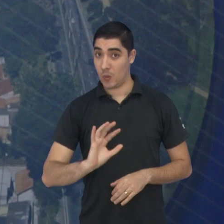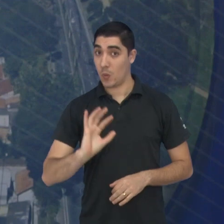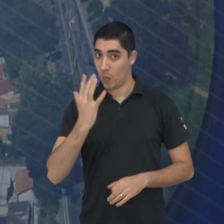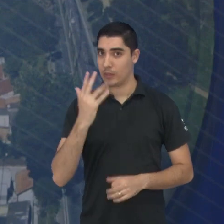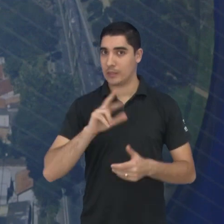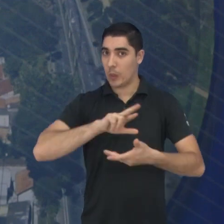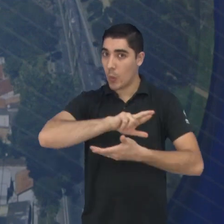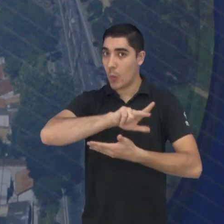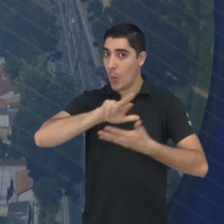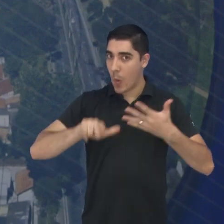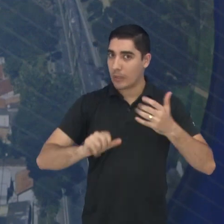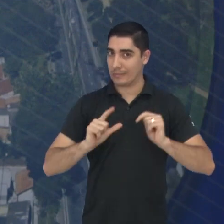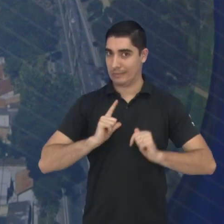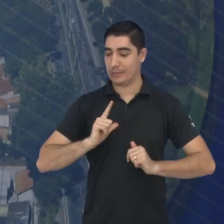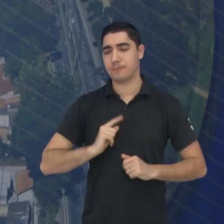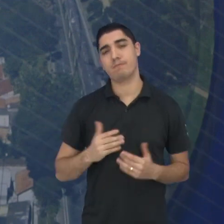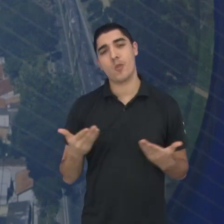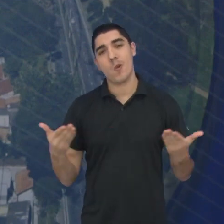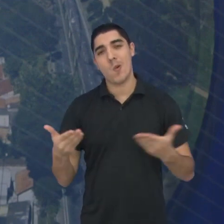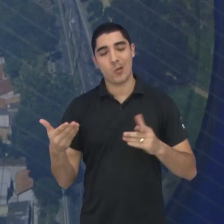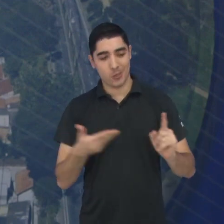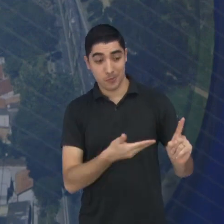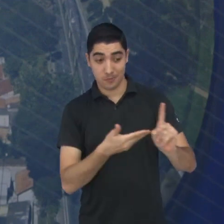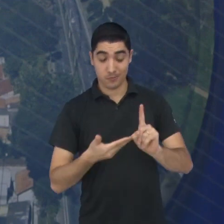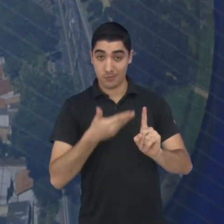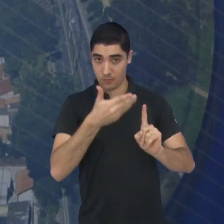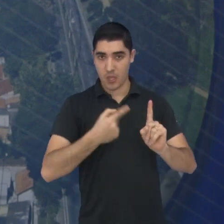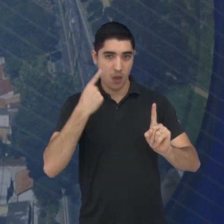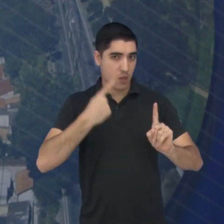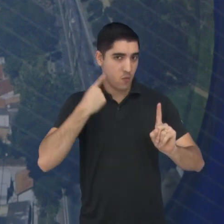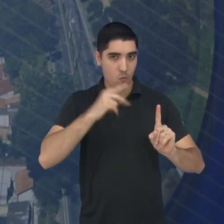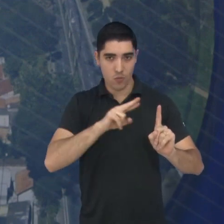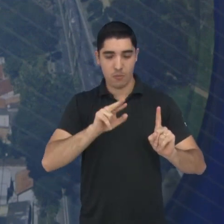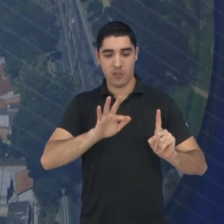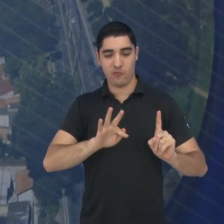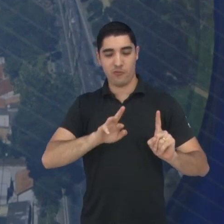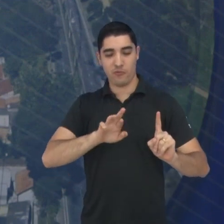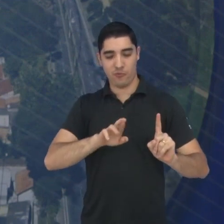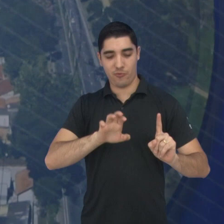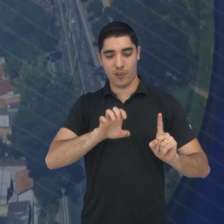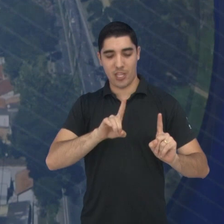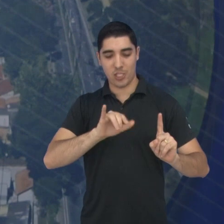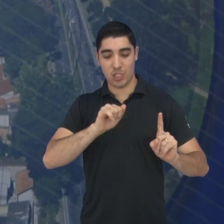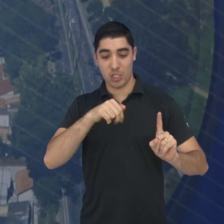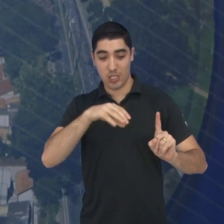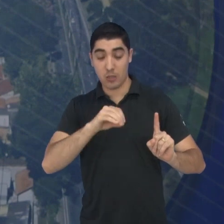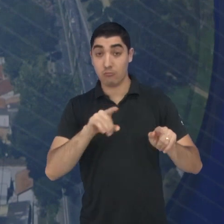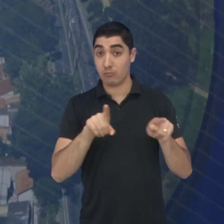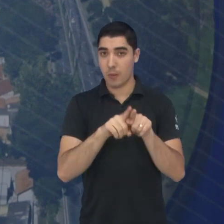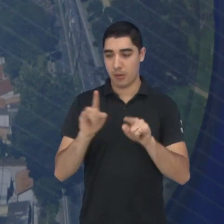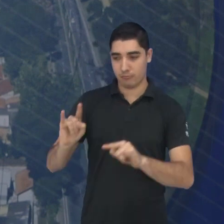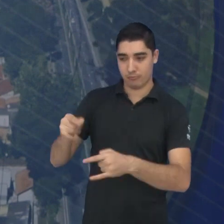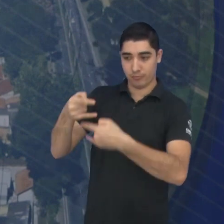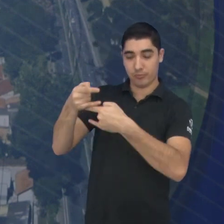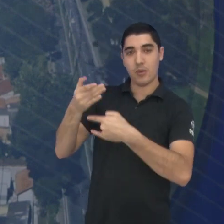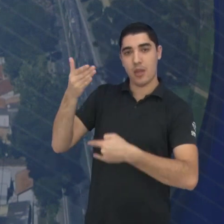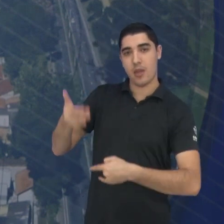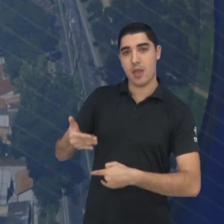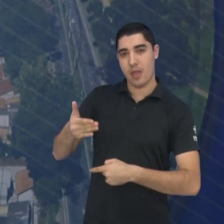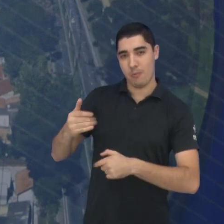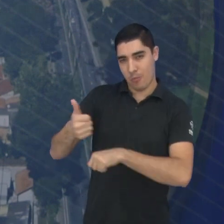ocultos, né? Eu estou recebendo aqui no estúdio o advogado Frediano Teodoro e, de forma remota, o neuroeducador